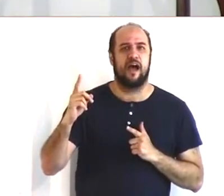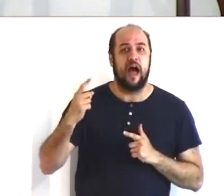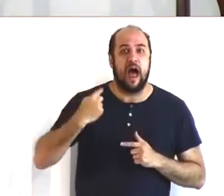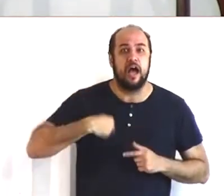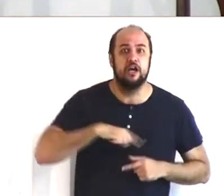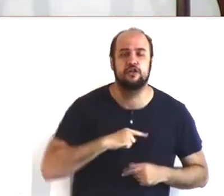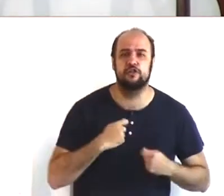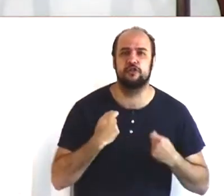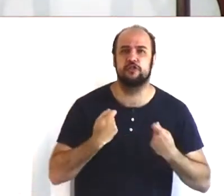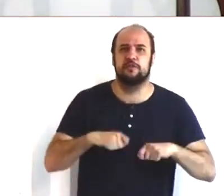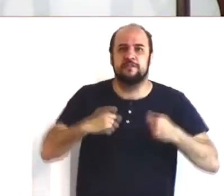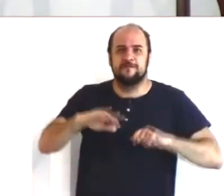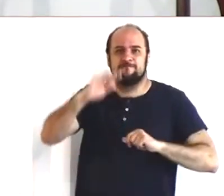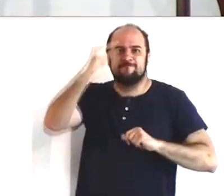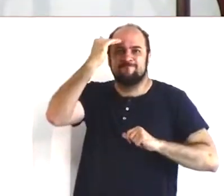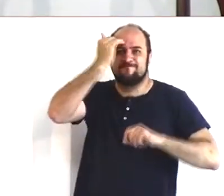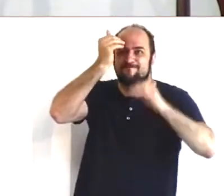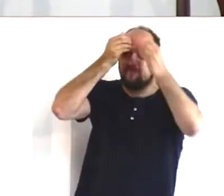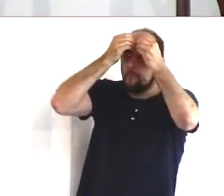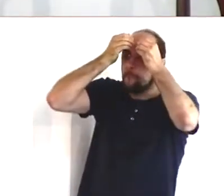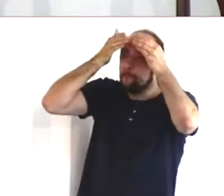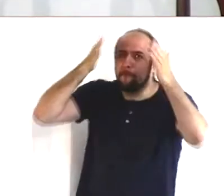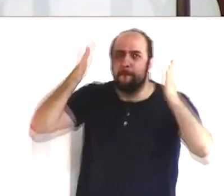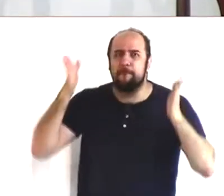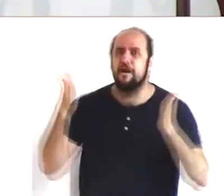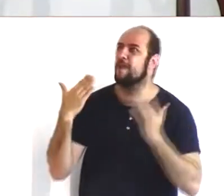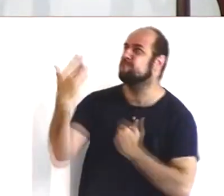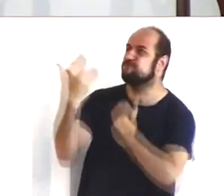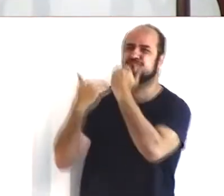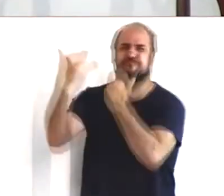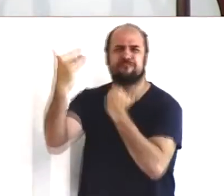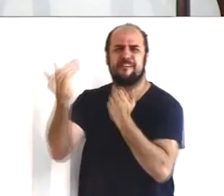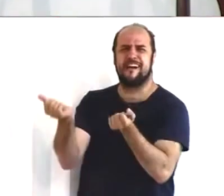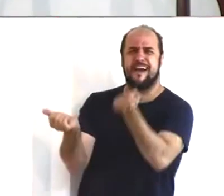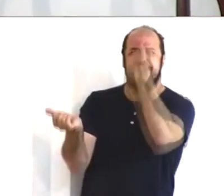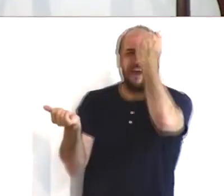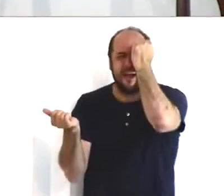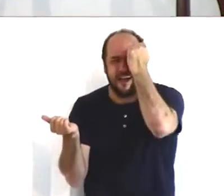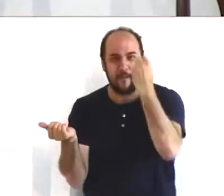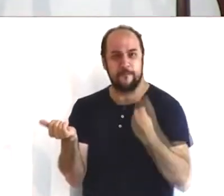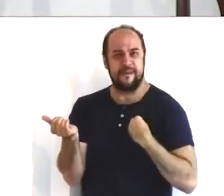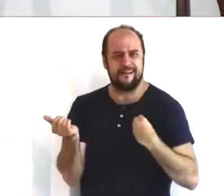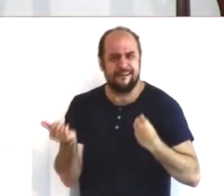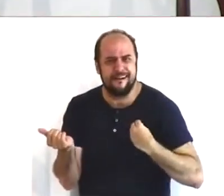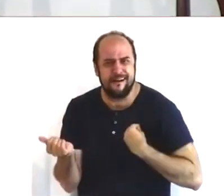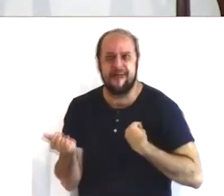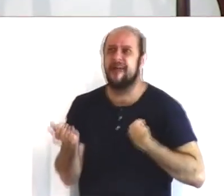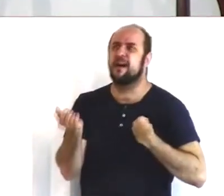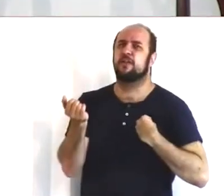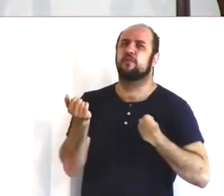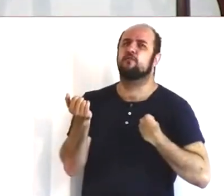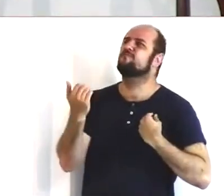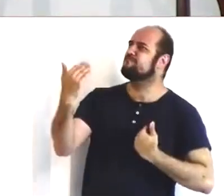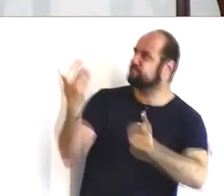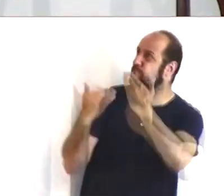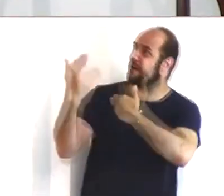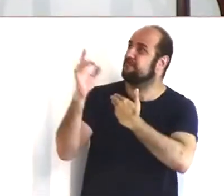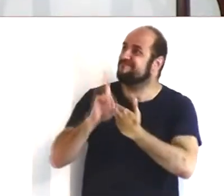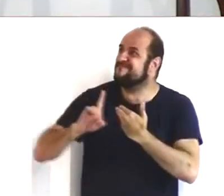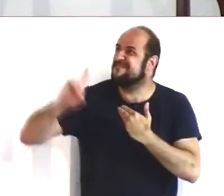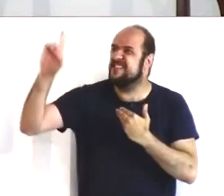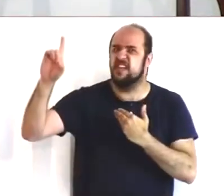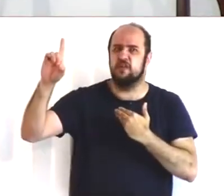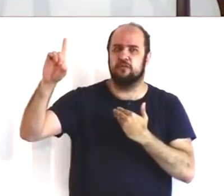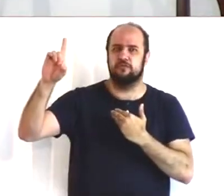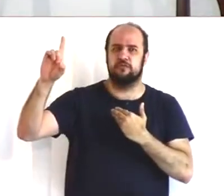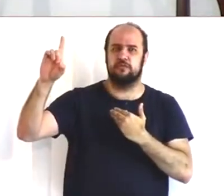nós precisamos compreender, conversar com Ele, nos arrepender dos nossos pecados, é Deus. O cristianismo